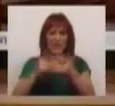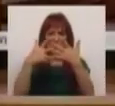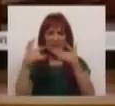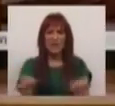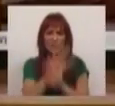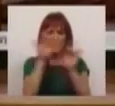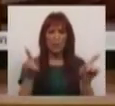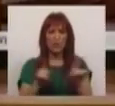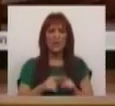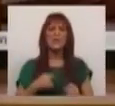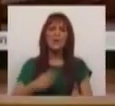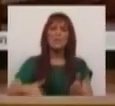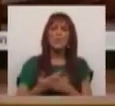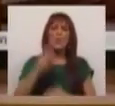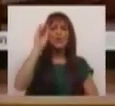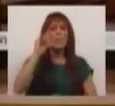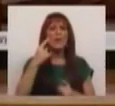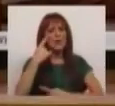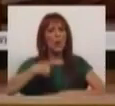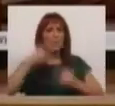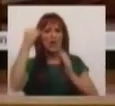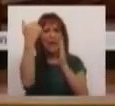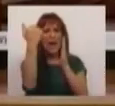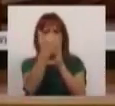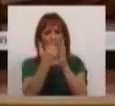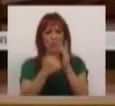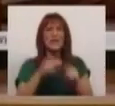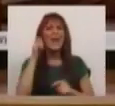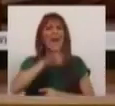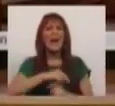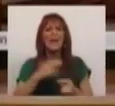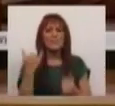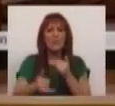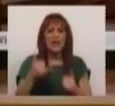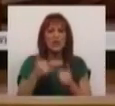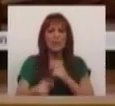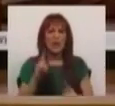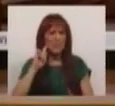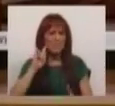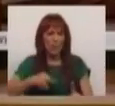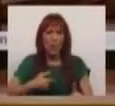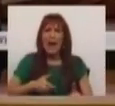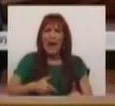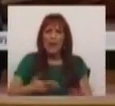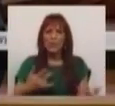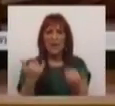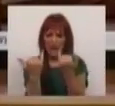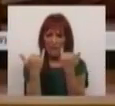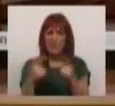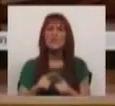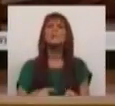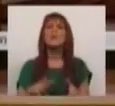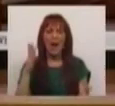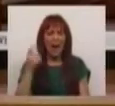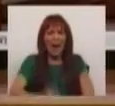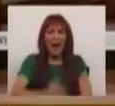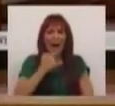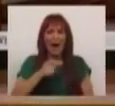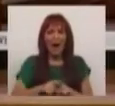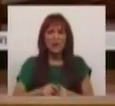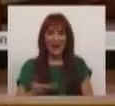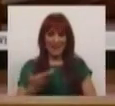transparência. Propomos que os bancos passem a divulgar a lista dos seus grandes riscos em incumprimento. Esta informação reporta apenas